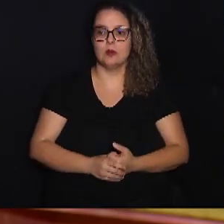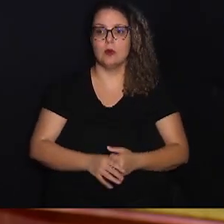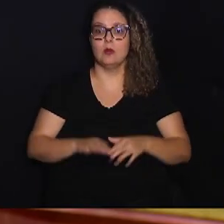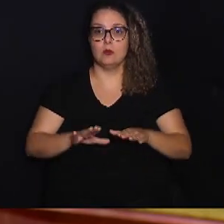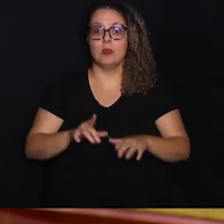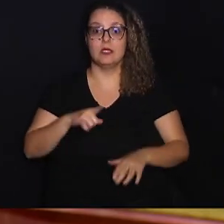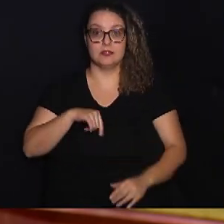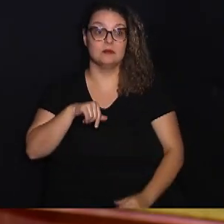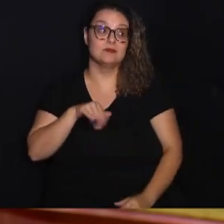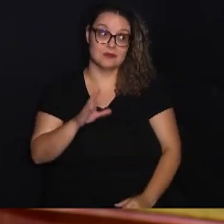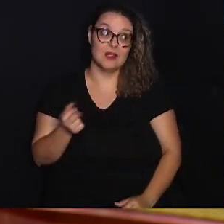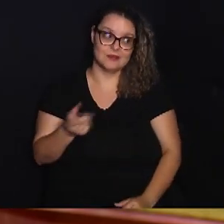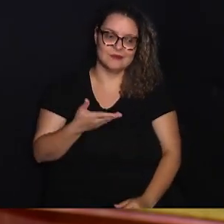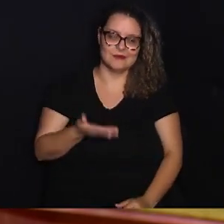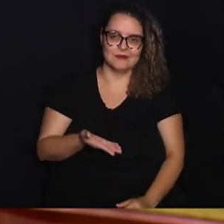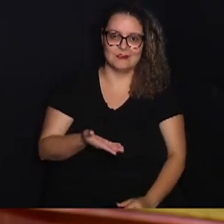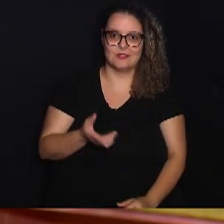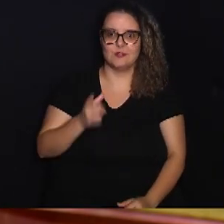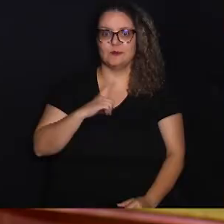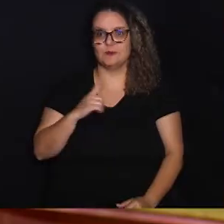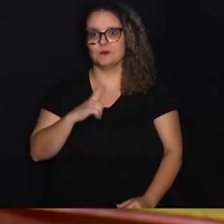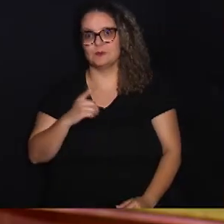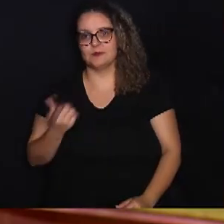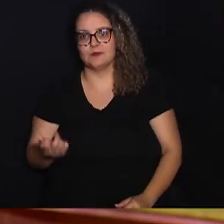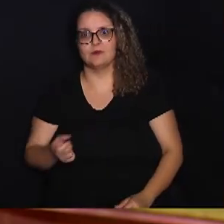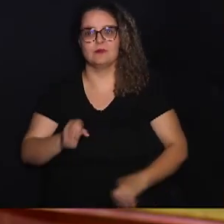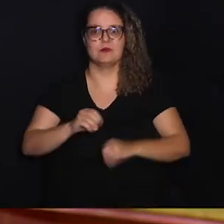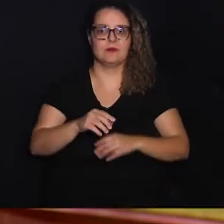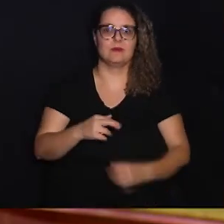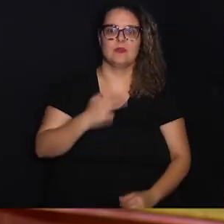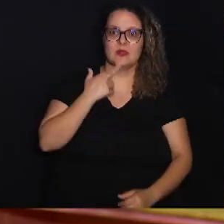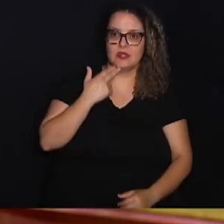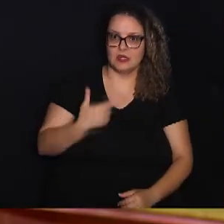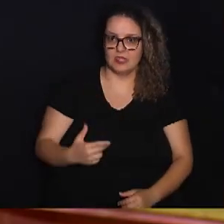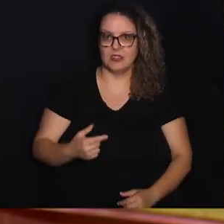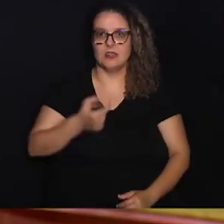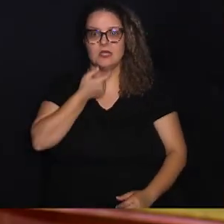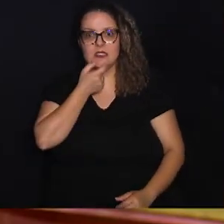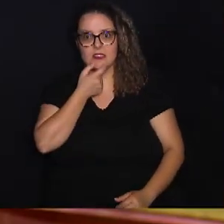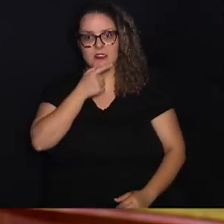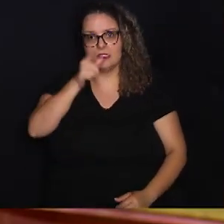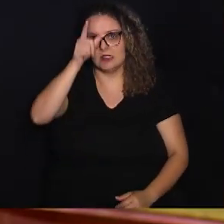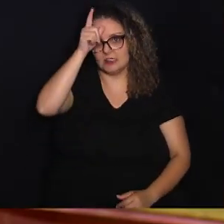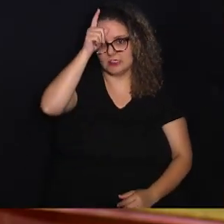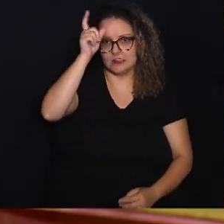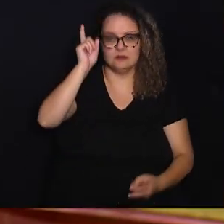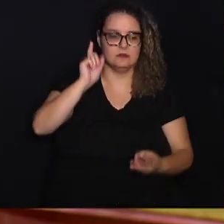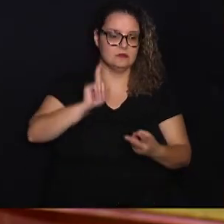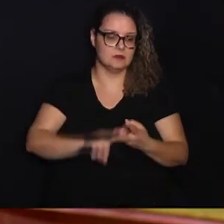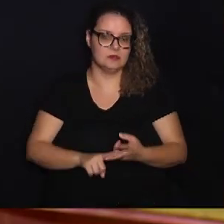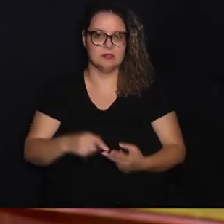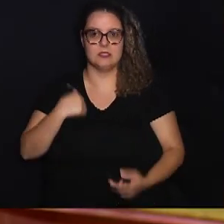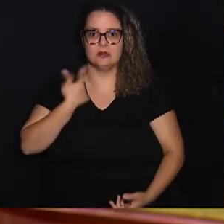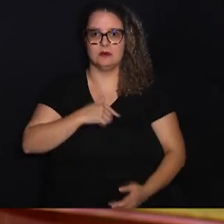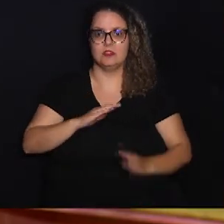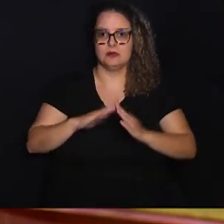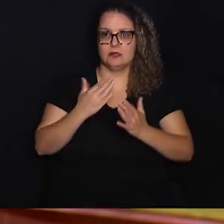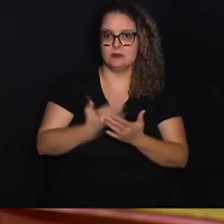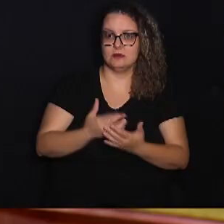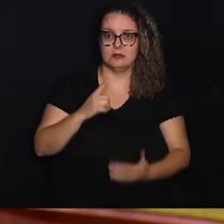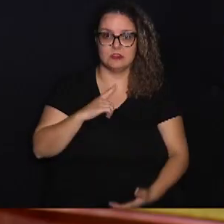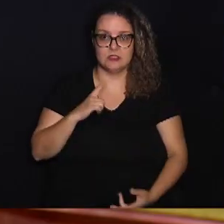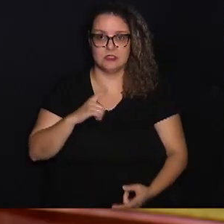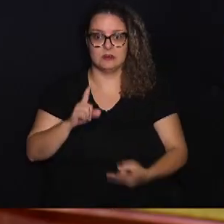muito mais do que isso. Então, nós temos as aulas de línguas, tem inglês e alemão. Aqui na nossa escola nós